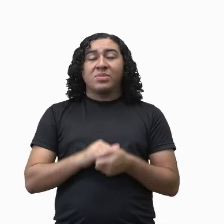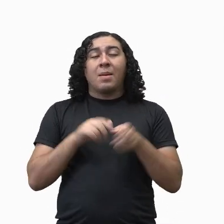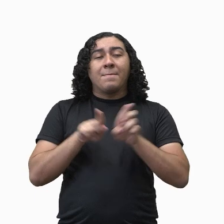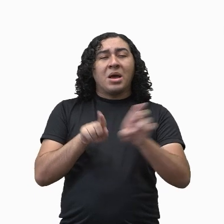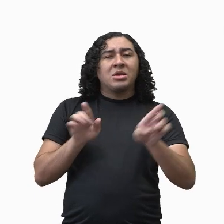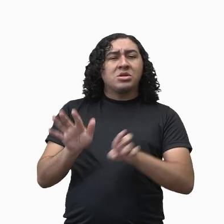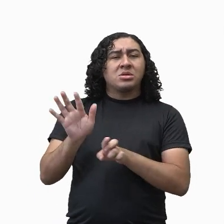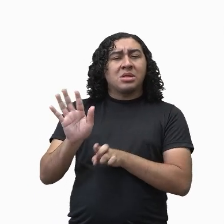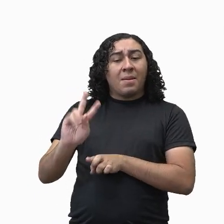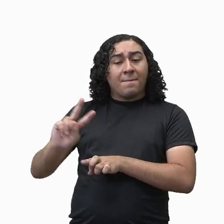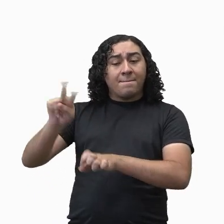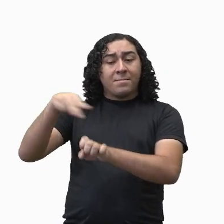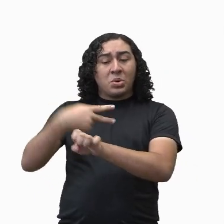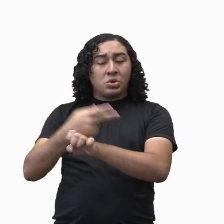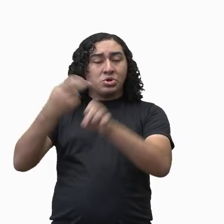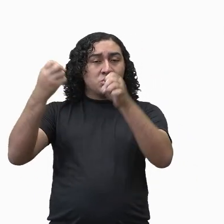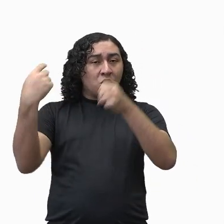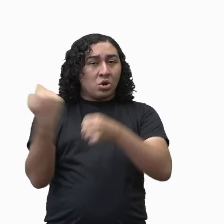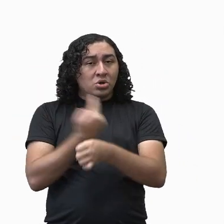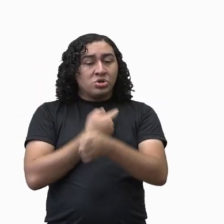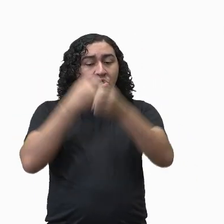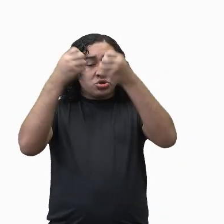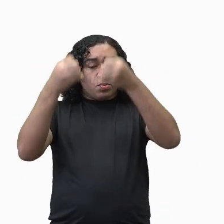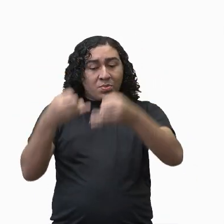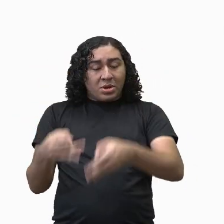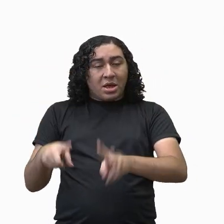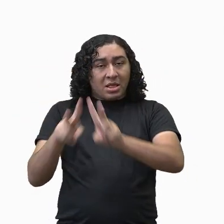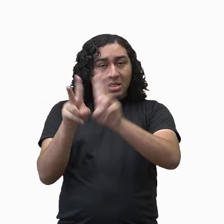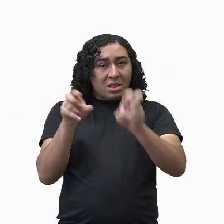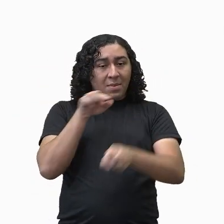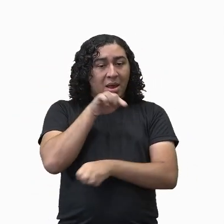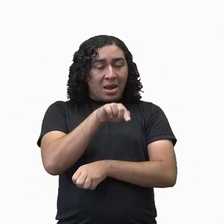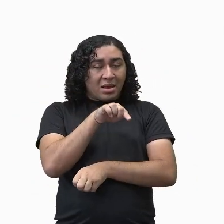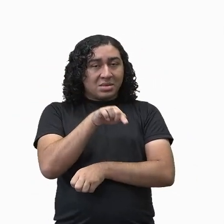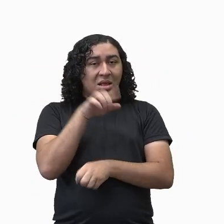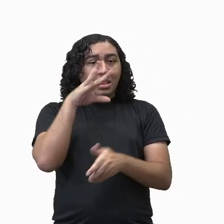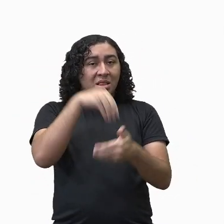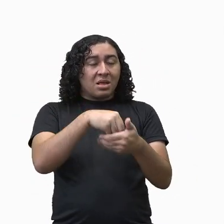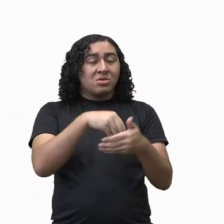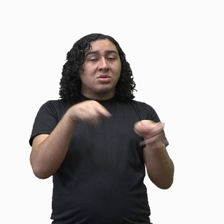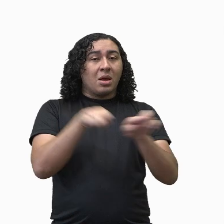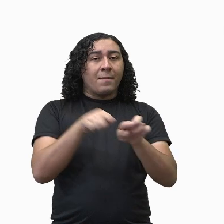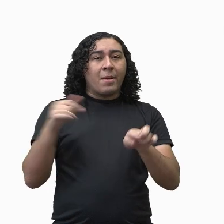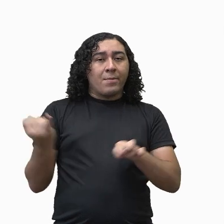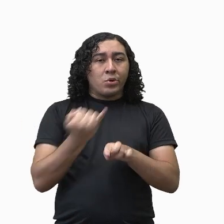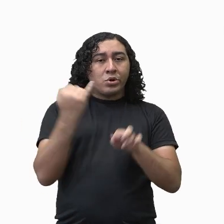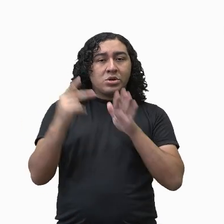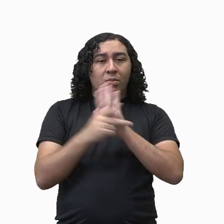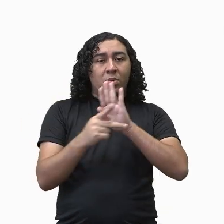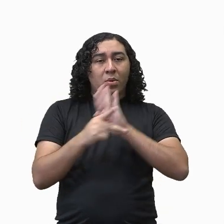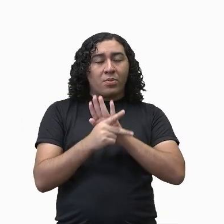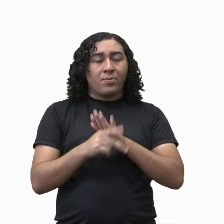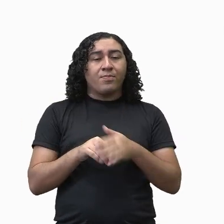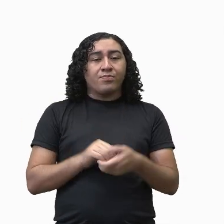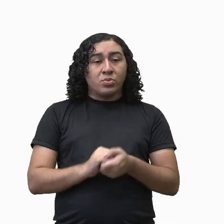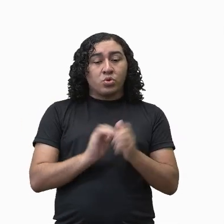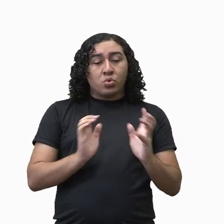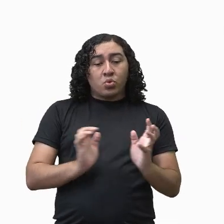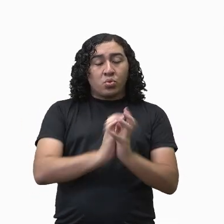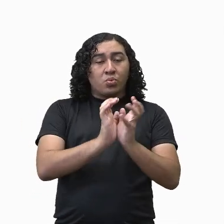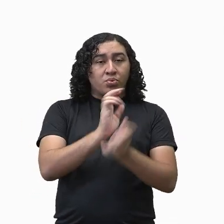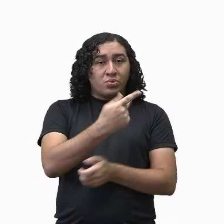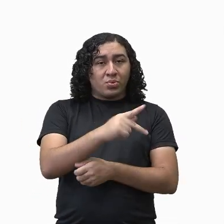a gente vai falar um pouquinho sobre essa glândula dentro da importância desses indivíduos no grupo